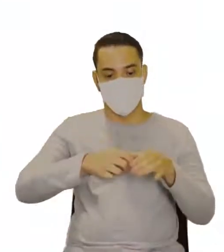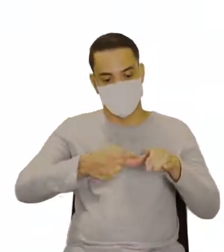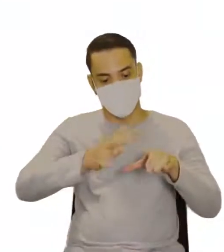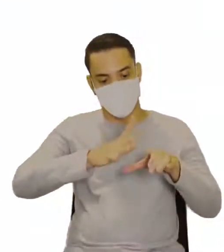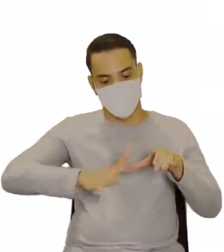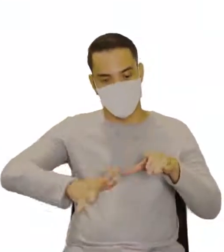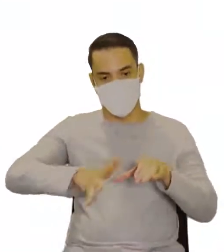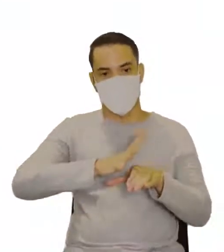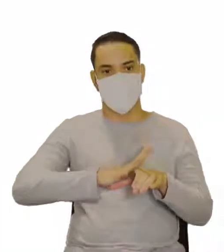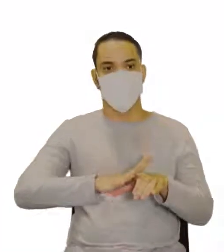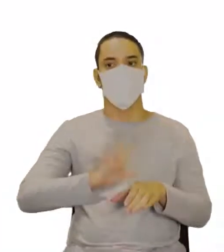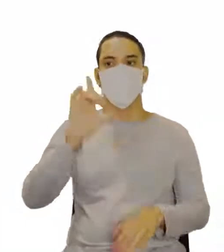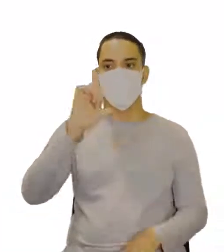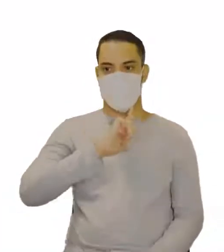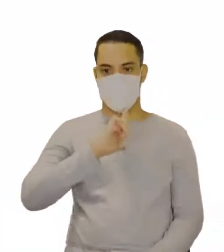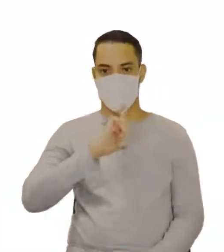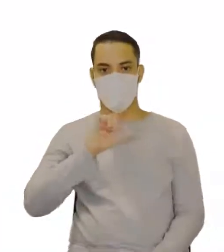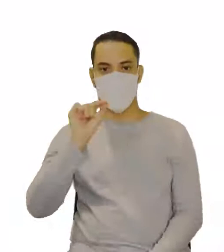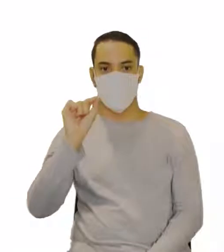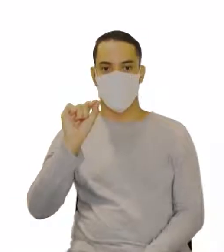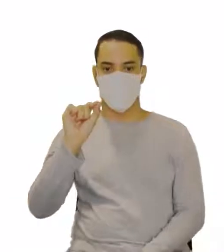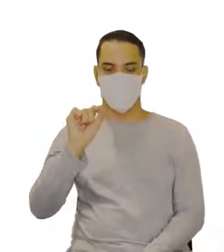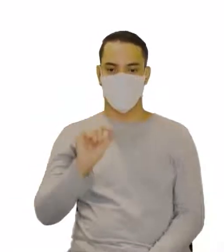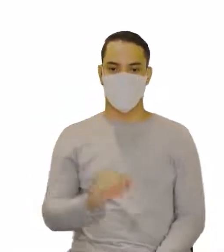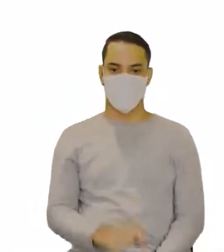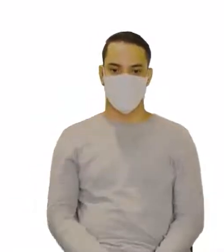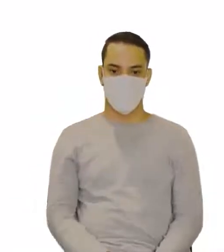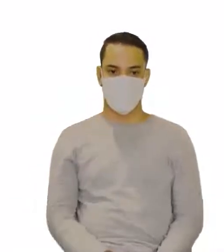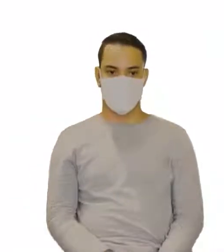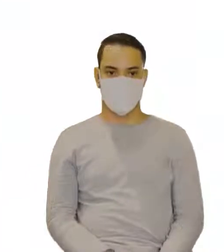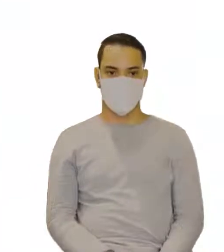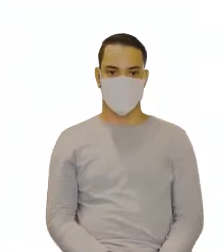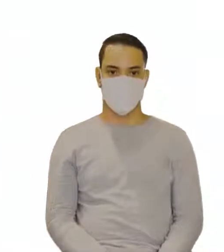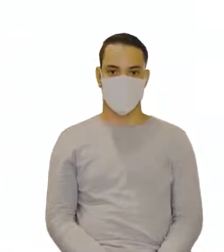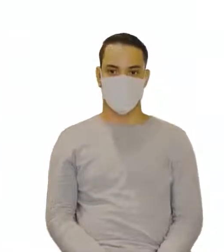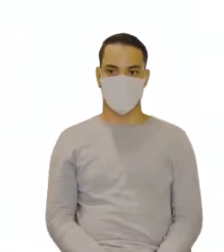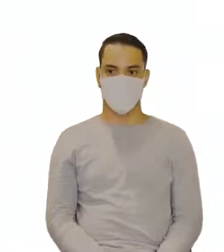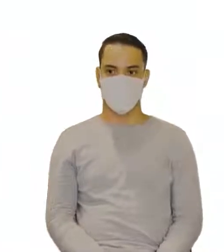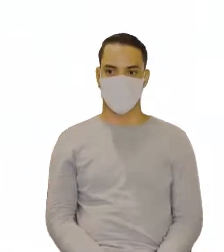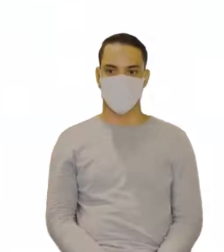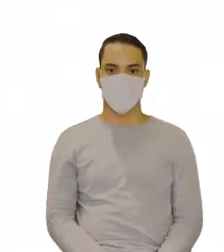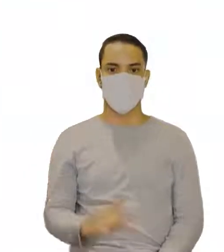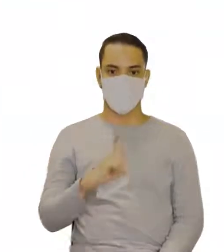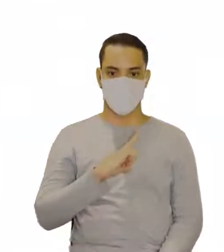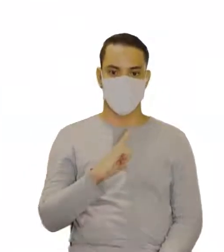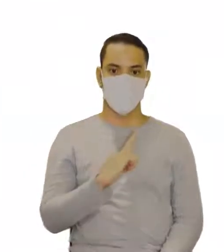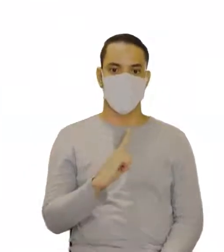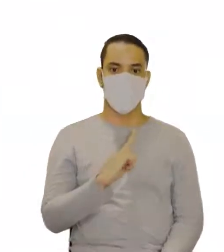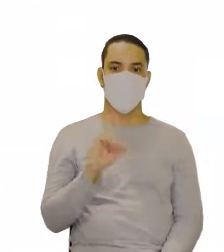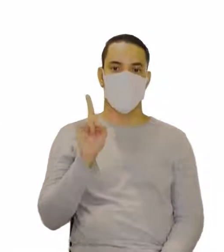Bom, nós temos aqui, olha só, o nosso gerador aqui, ó, 1,